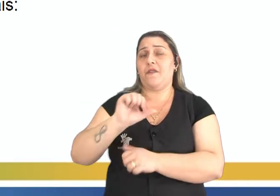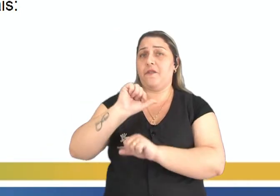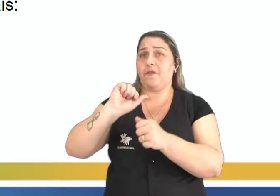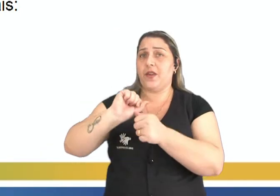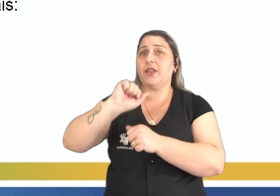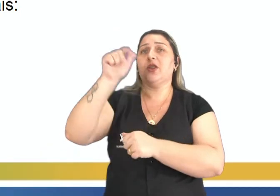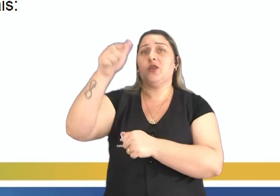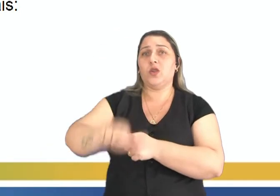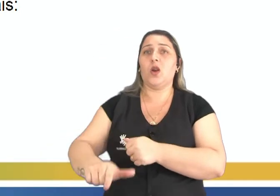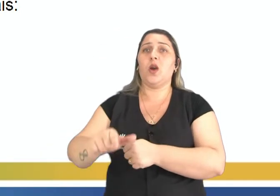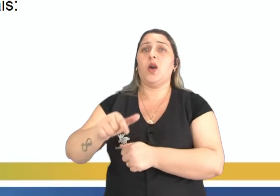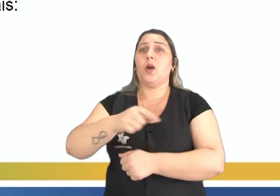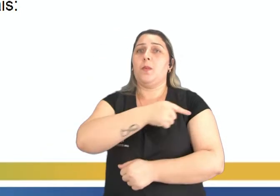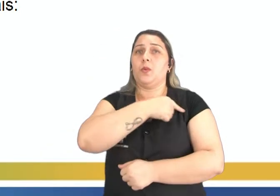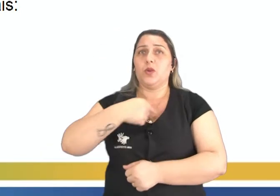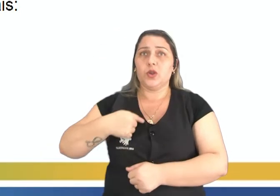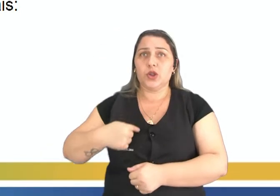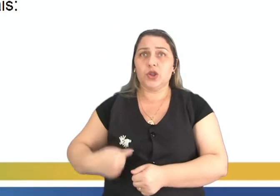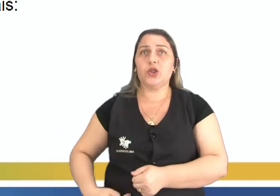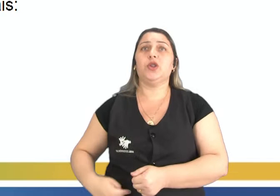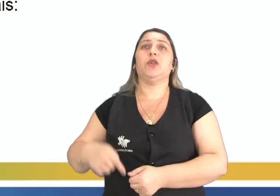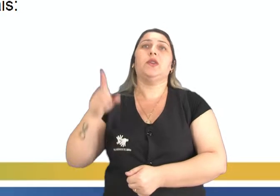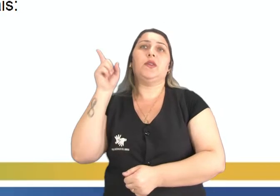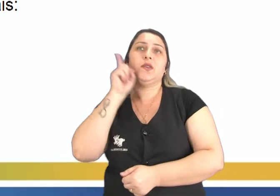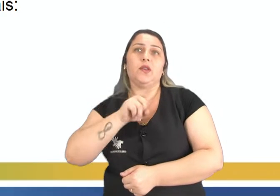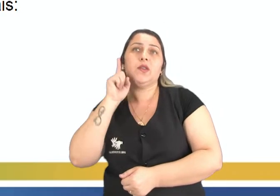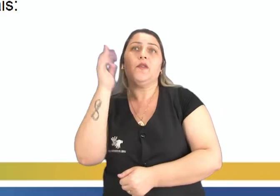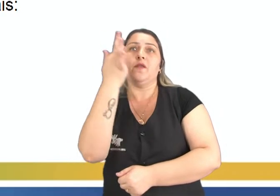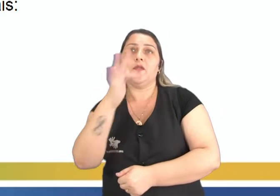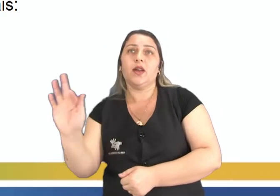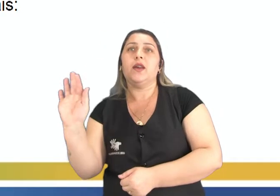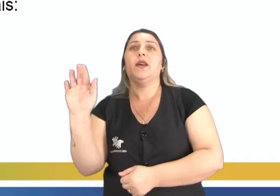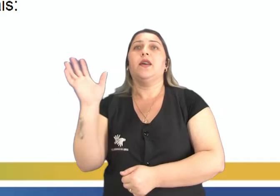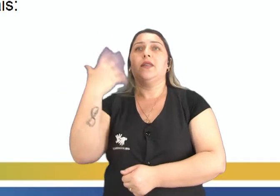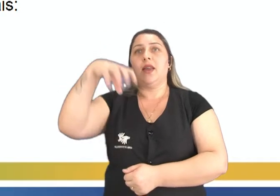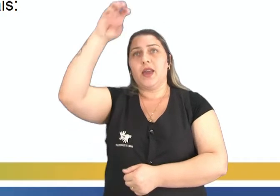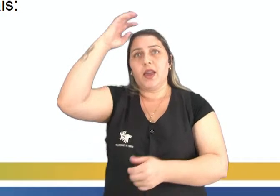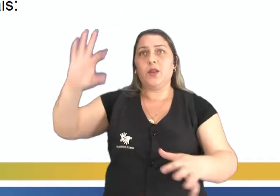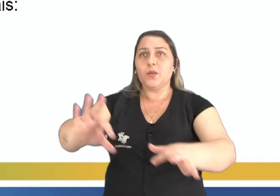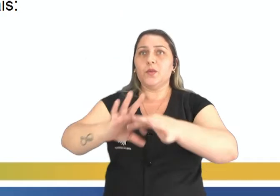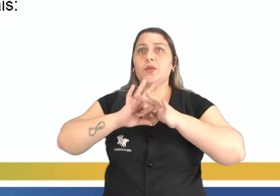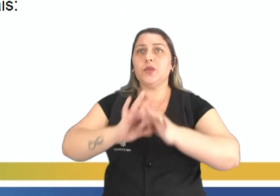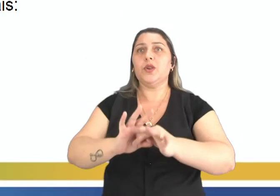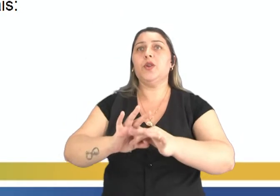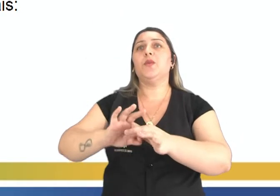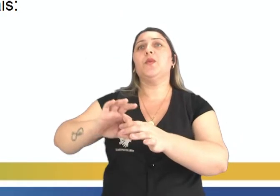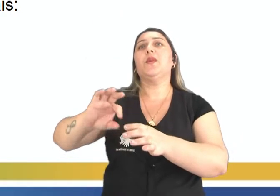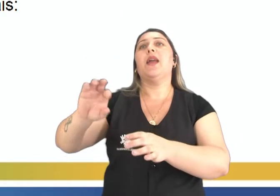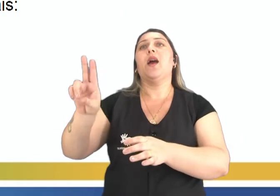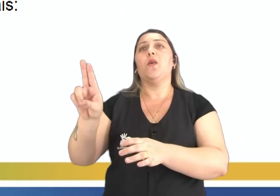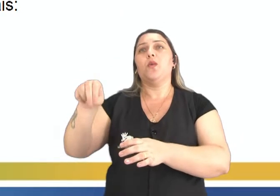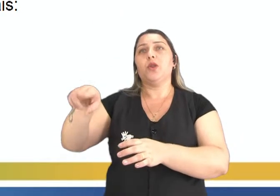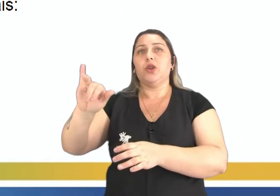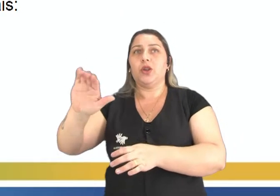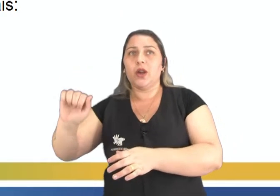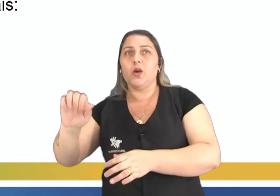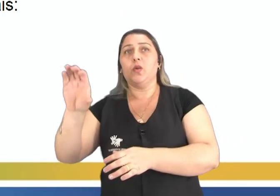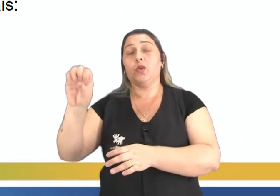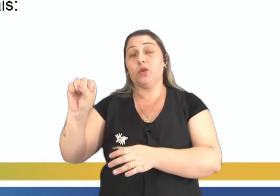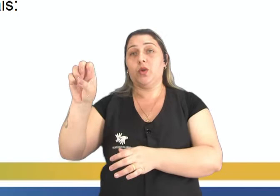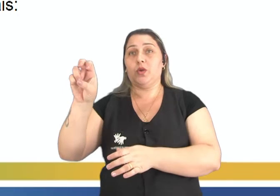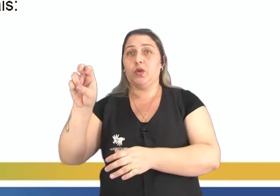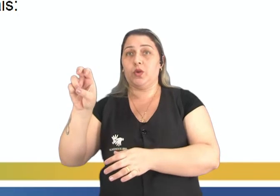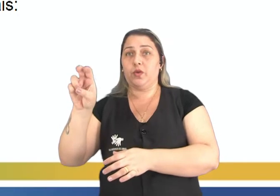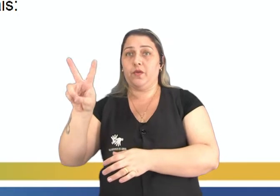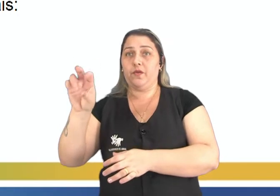China, Estados Unidos, França, Reino Unido e a ex-União Soviética, bem como pela maioria dos signatários. 24 de